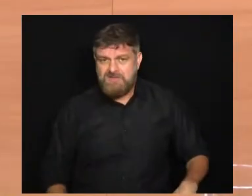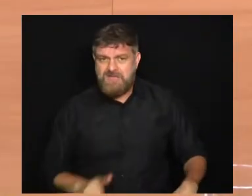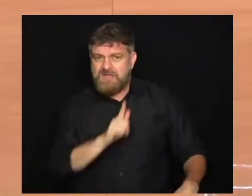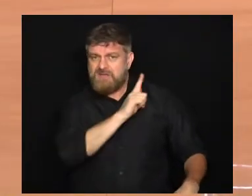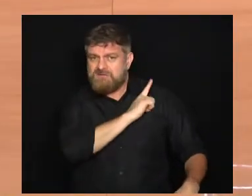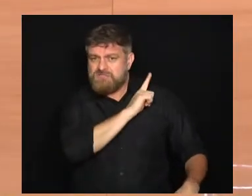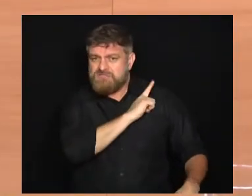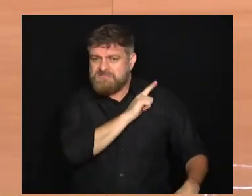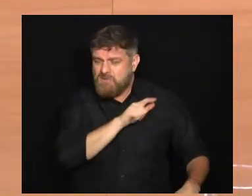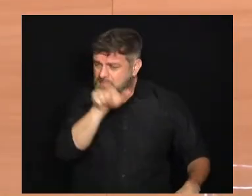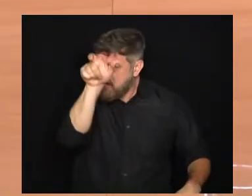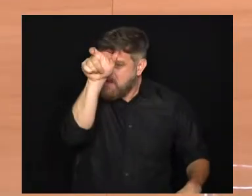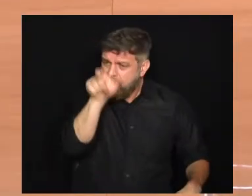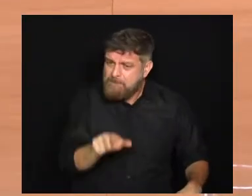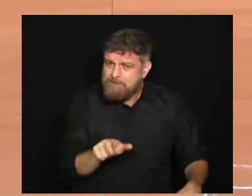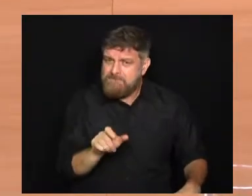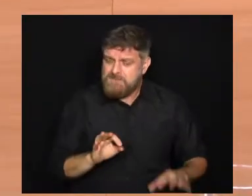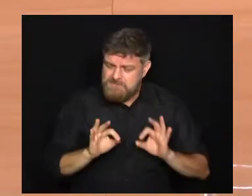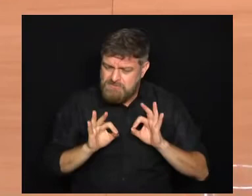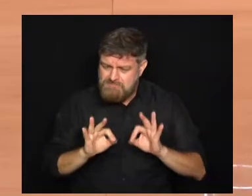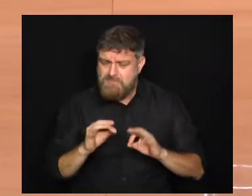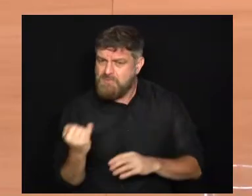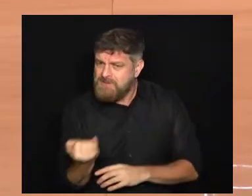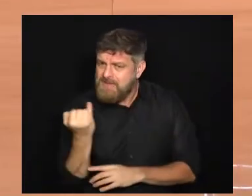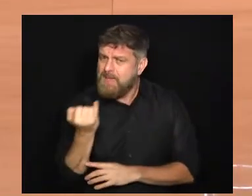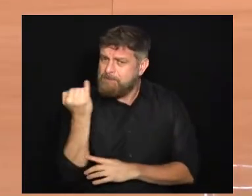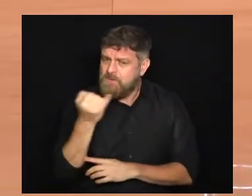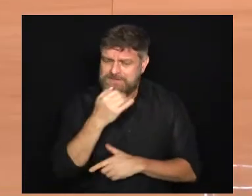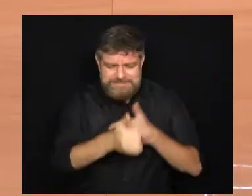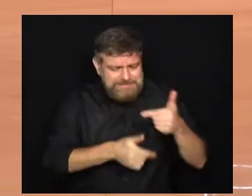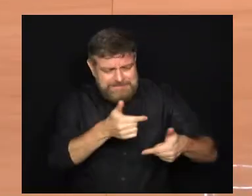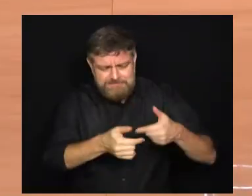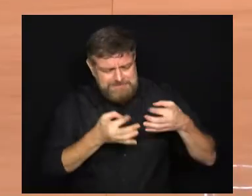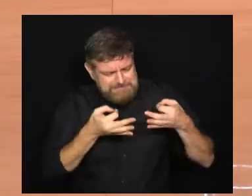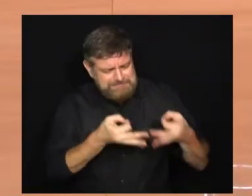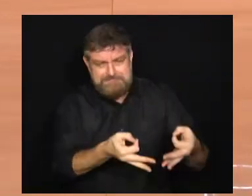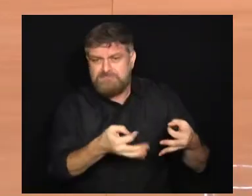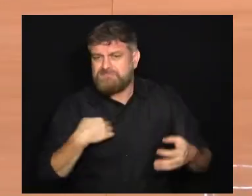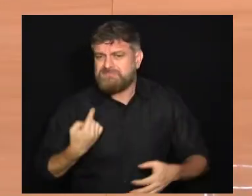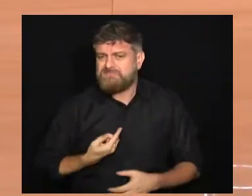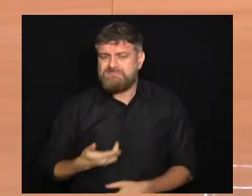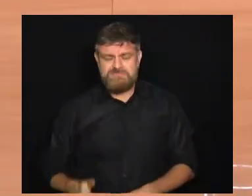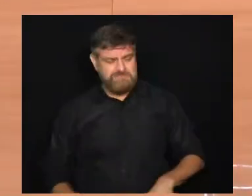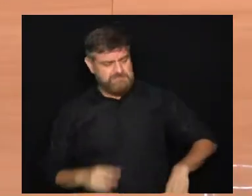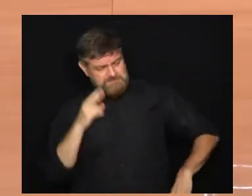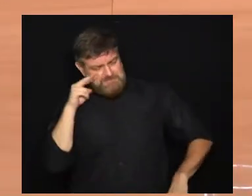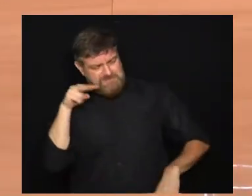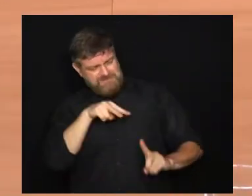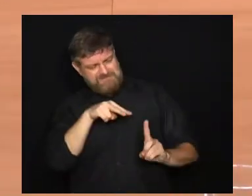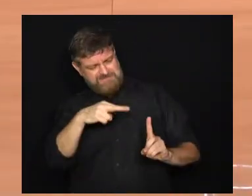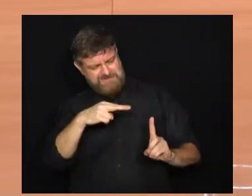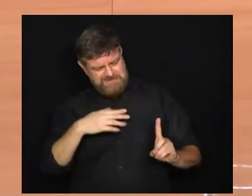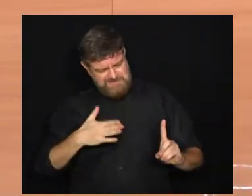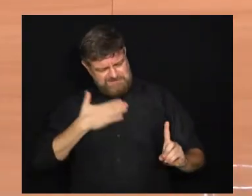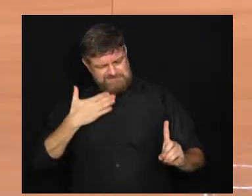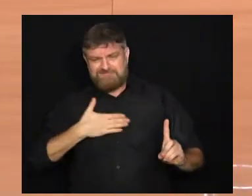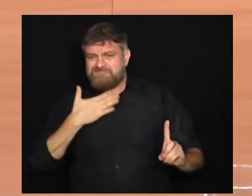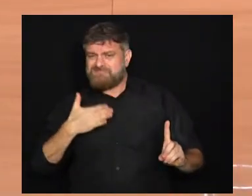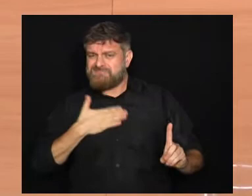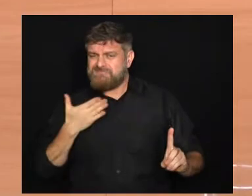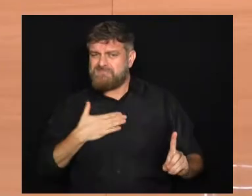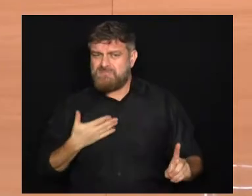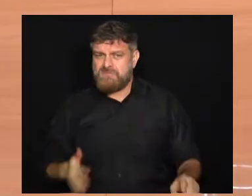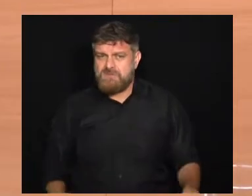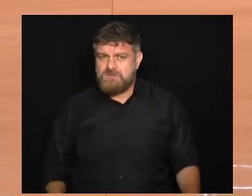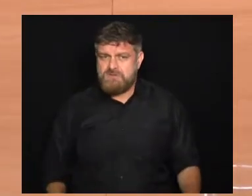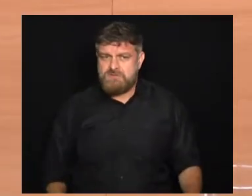gestão, uma pessoa de gestão num quadro muito importante dentro da rede. Foi algo, vamos dizer assim,